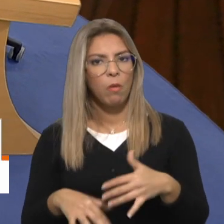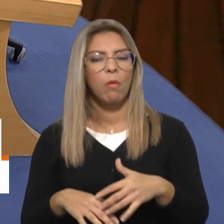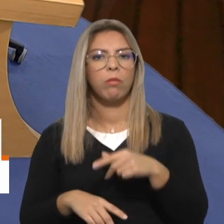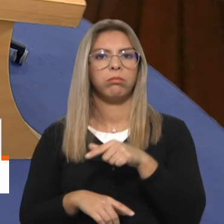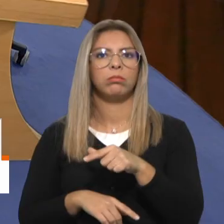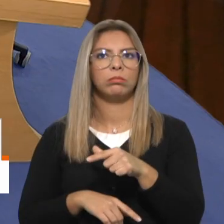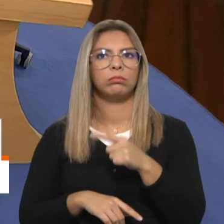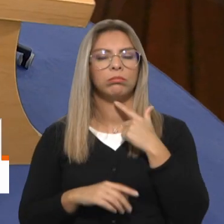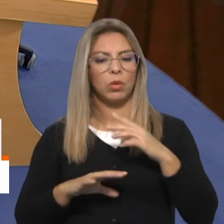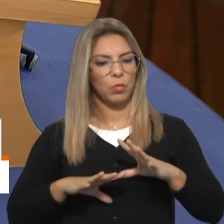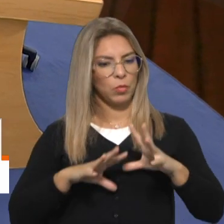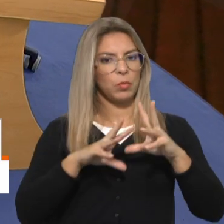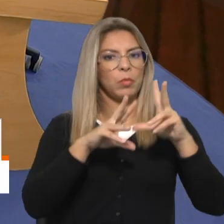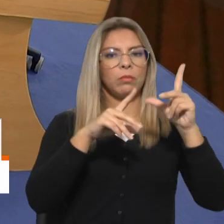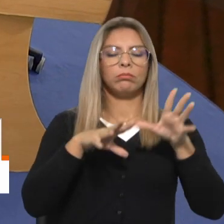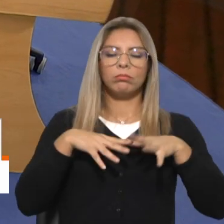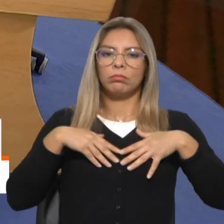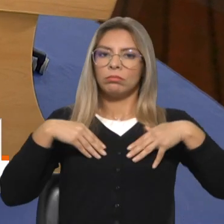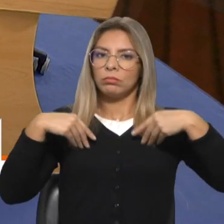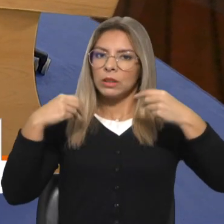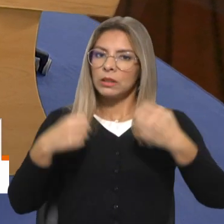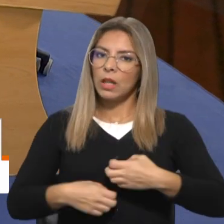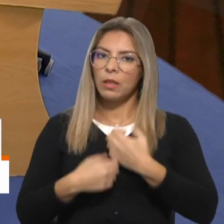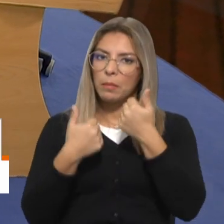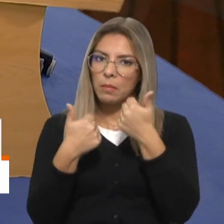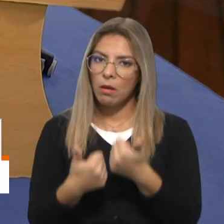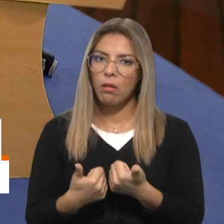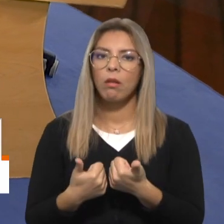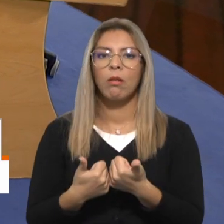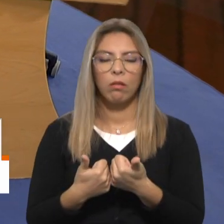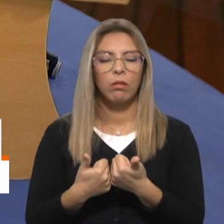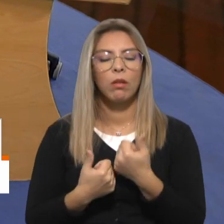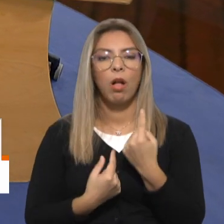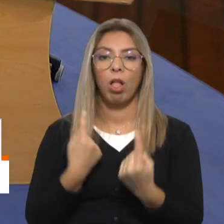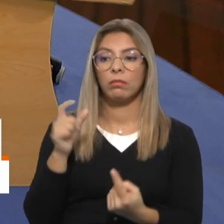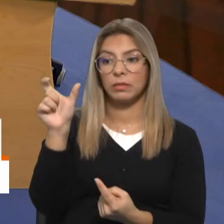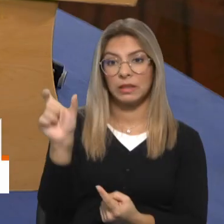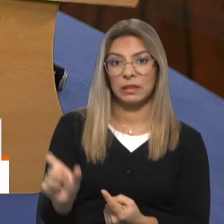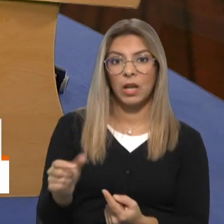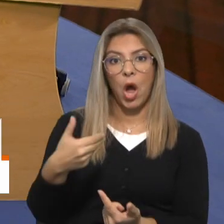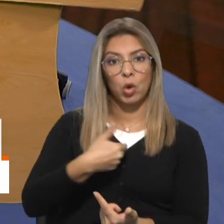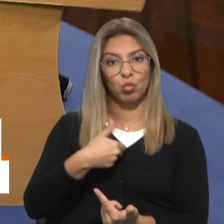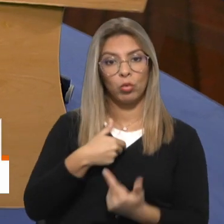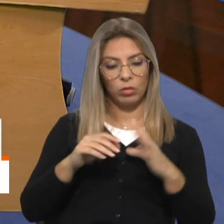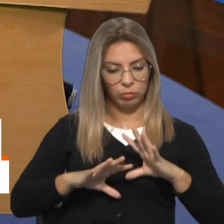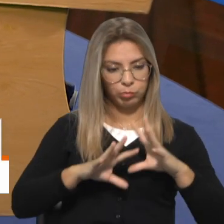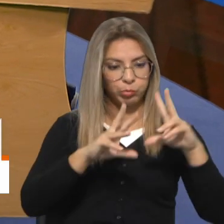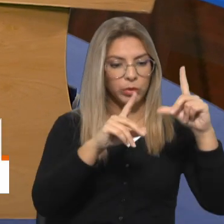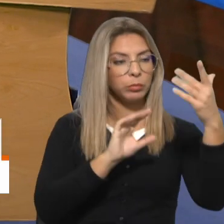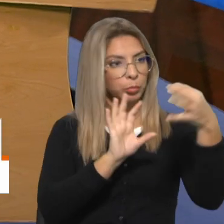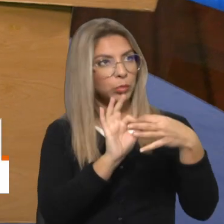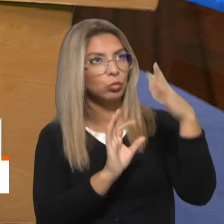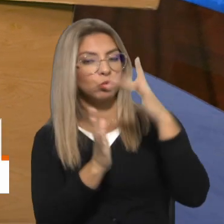uma subida da alma, não é? Portanto, foi alguém que me ajudou a crescer na intimidade com